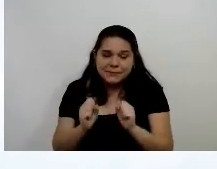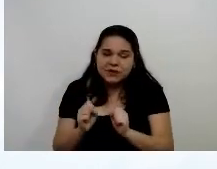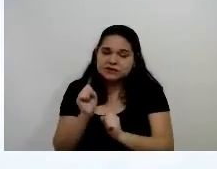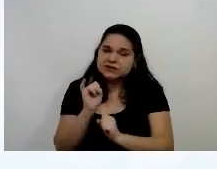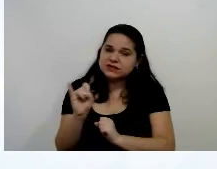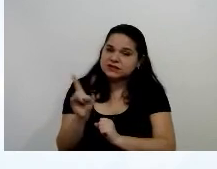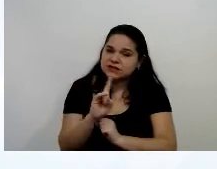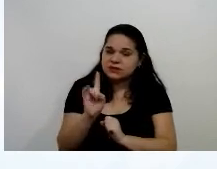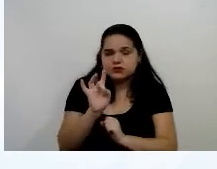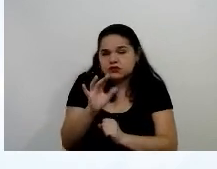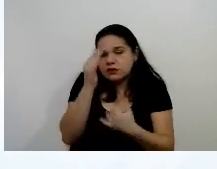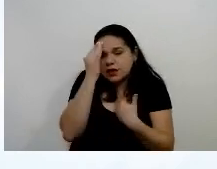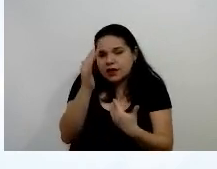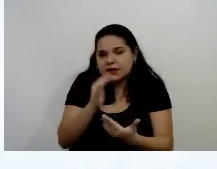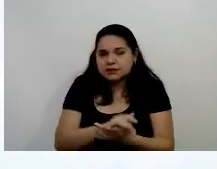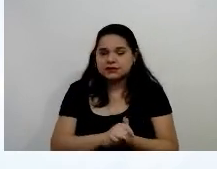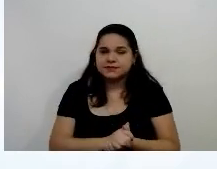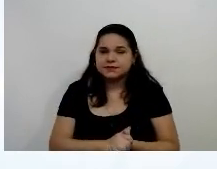gente agradece.